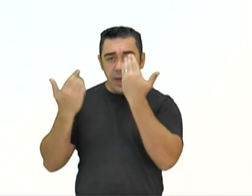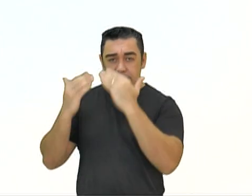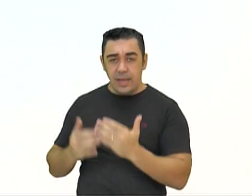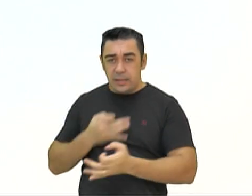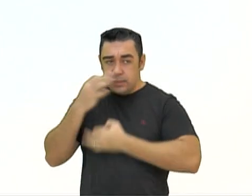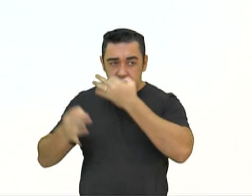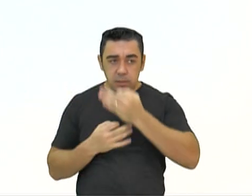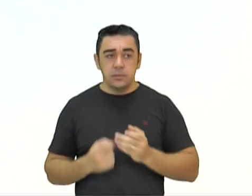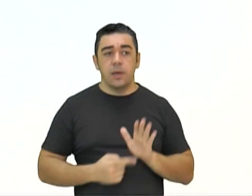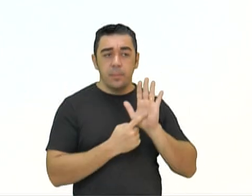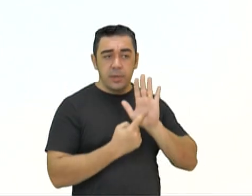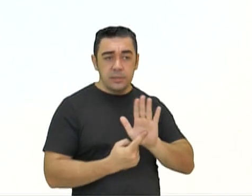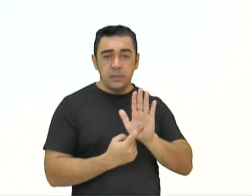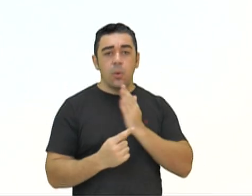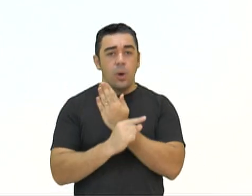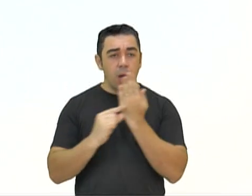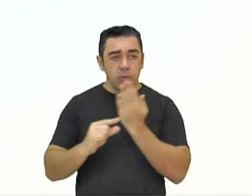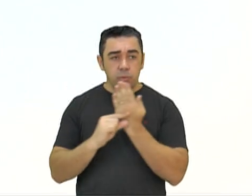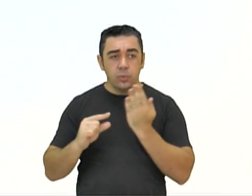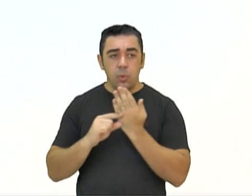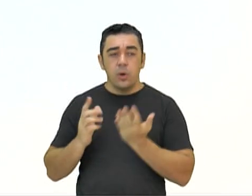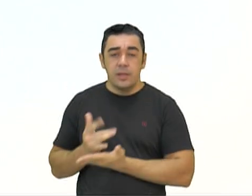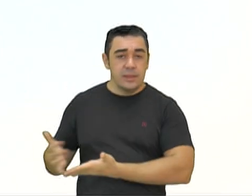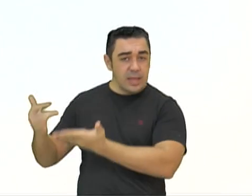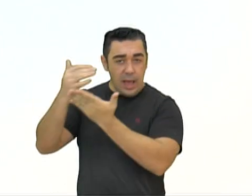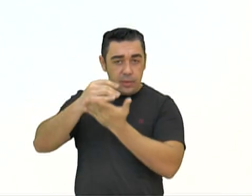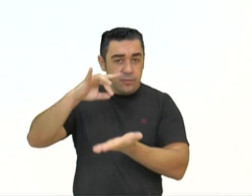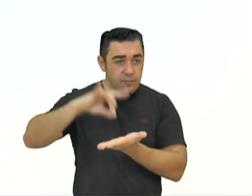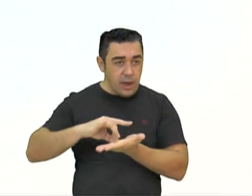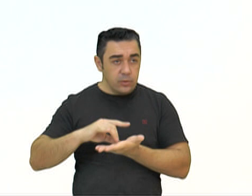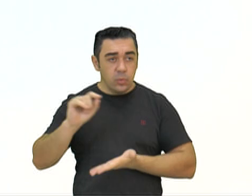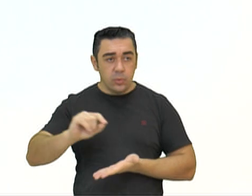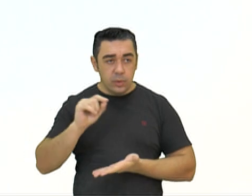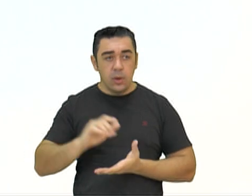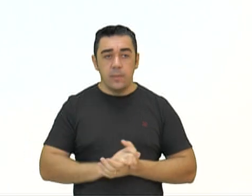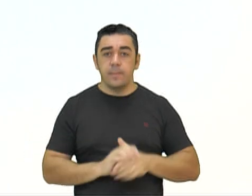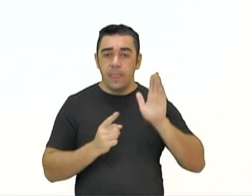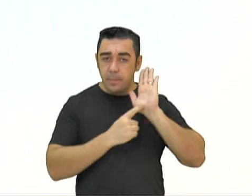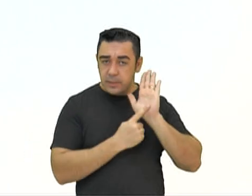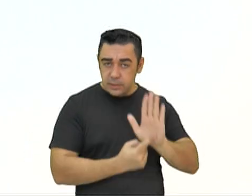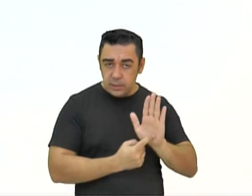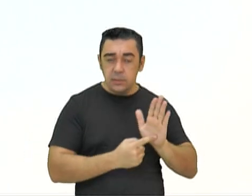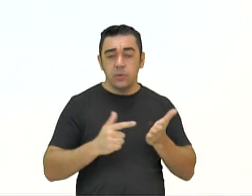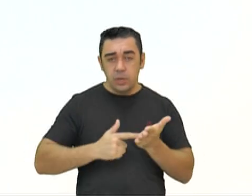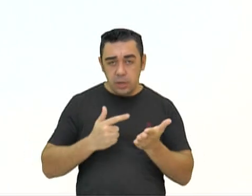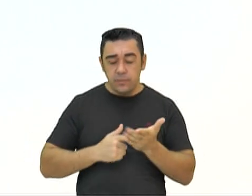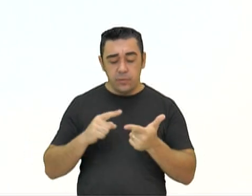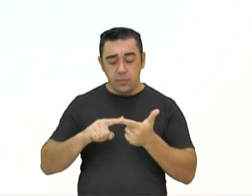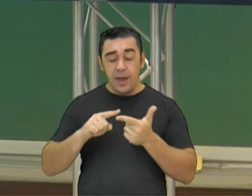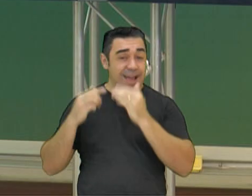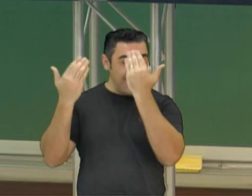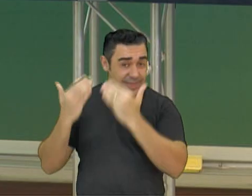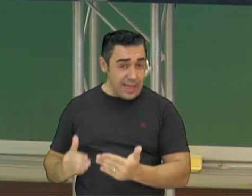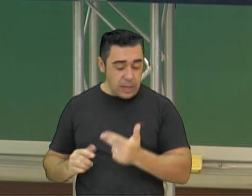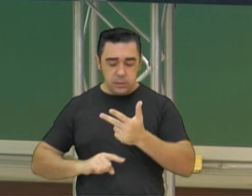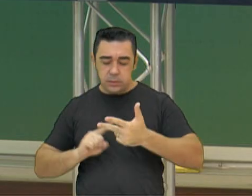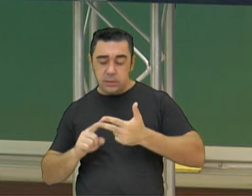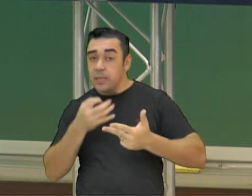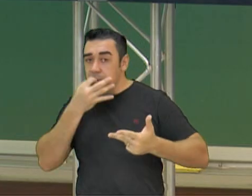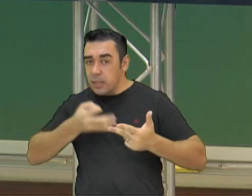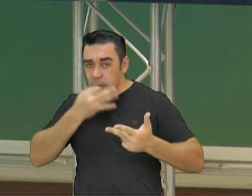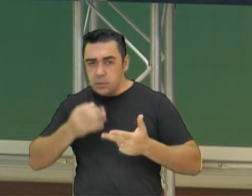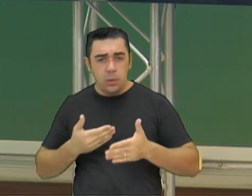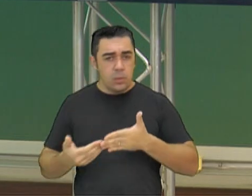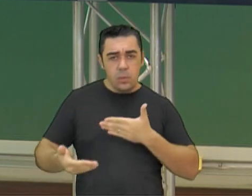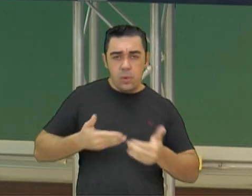do autor, dados e fatos. Na resenha, basicamente, é a apresentação da obra, análise e crítica. Seja esta obra qual